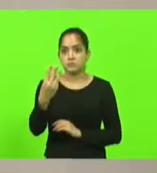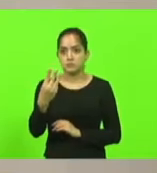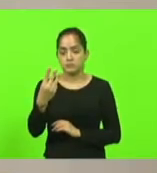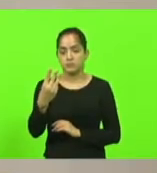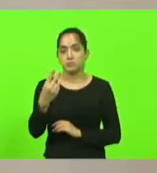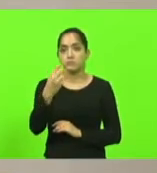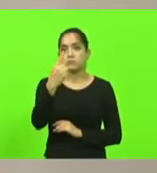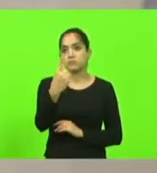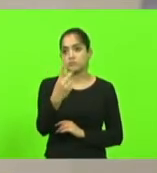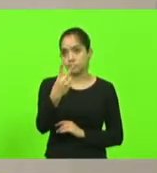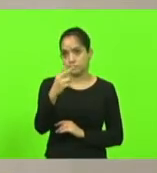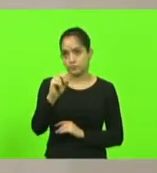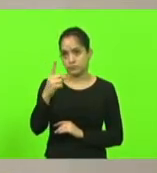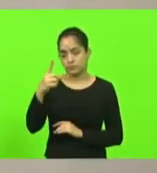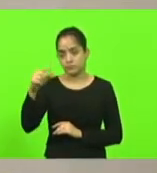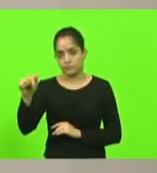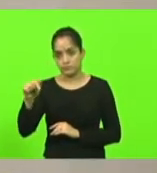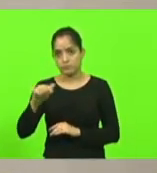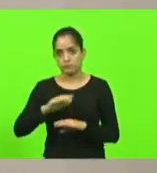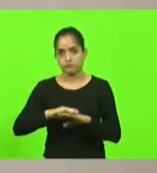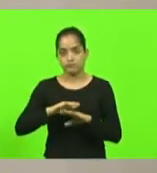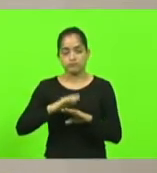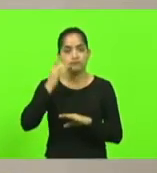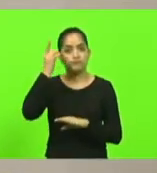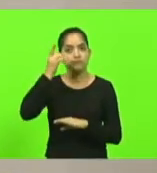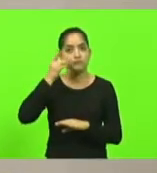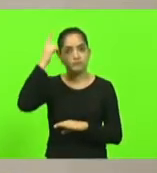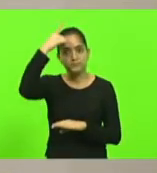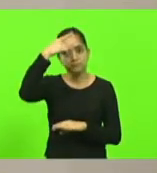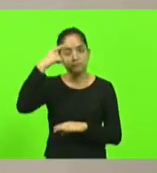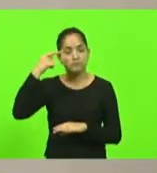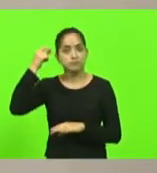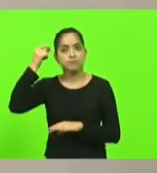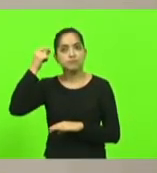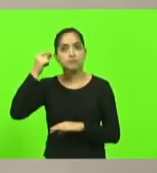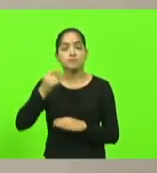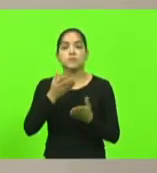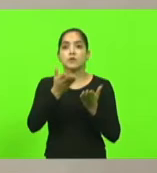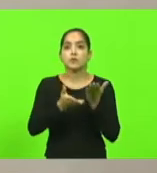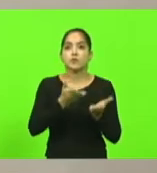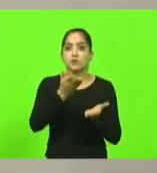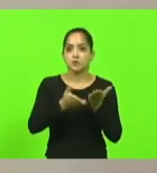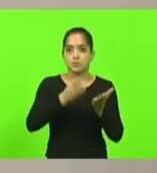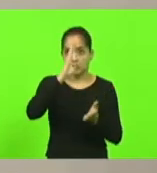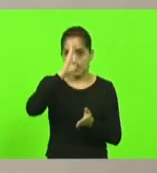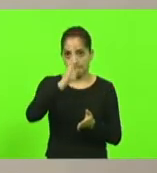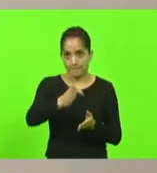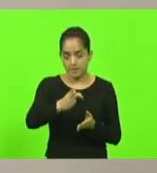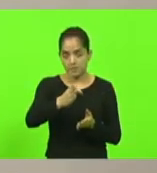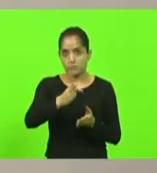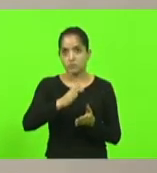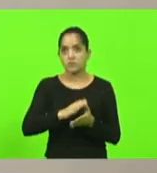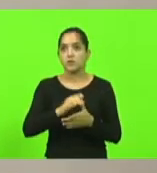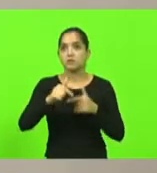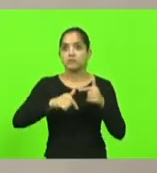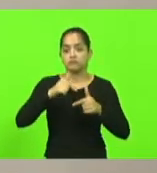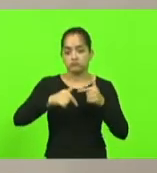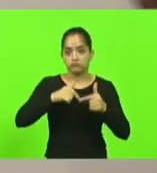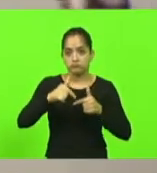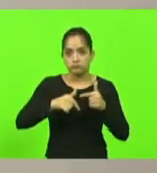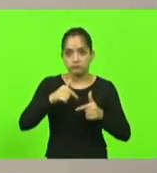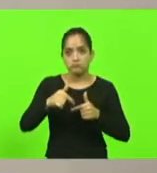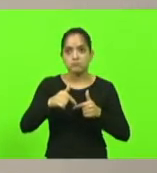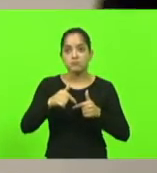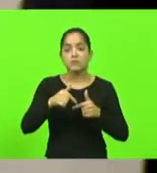363/2017, de autoria da deputada Dirce Ederscheidt, que dispõe sobre o atendimento prioritário em agências de emprego e disponibilidade